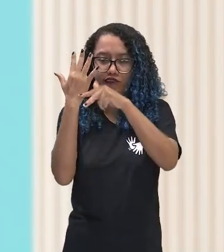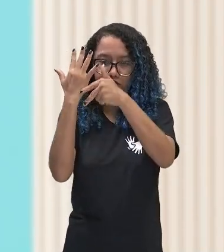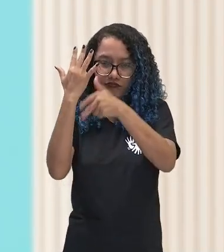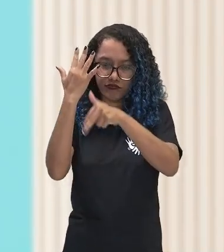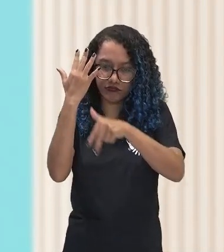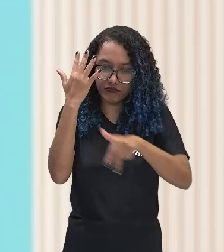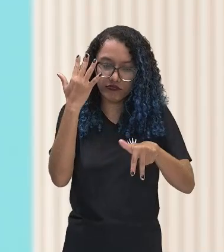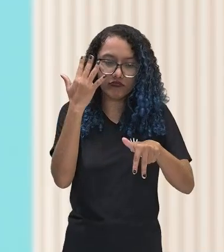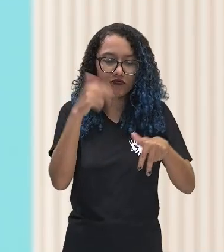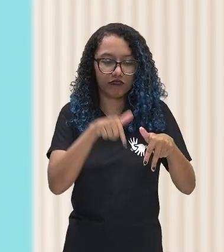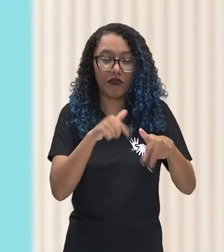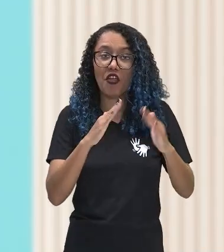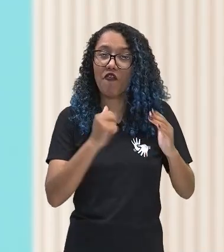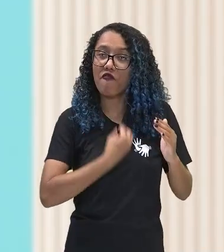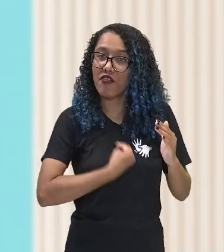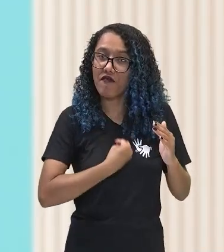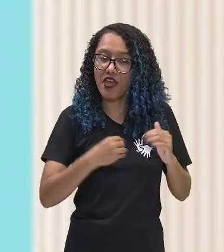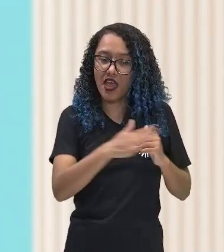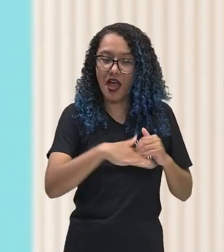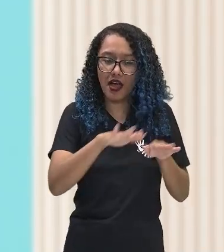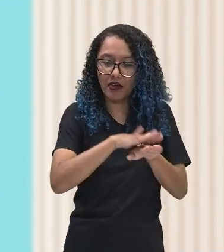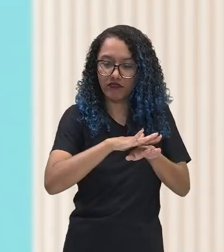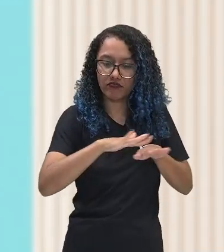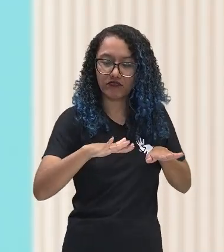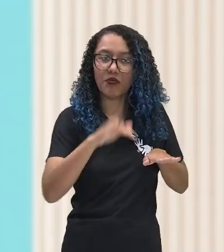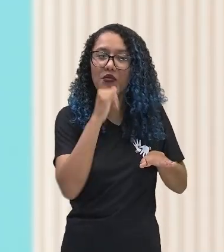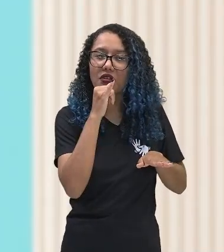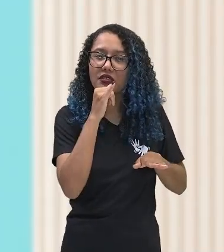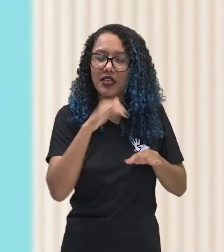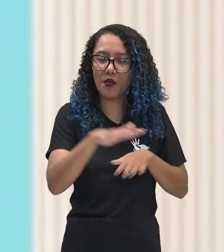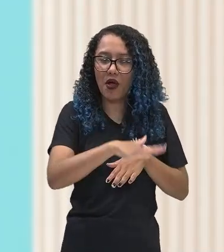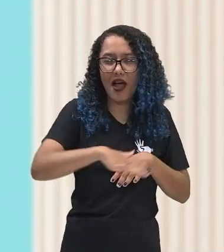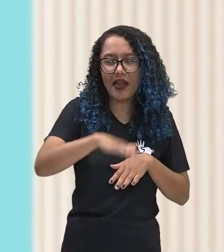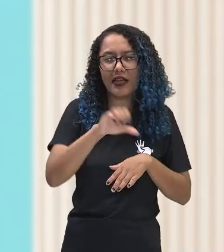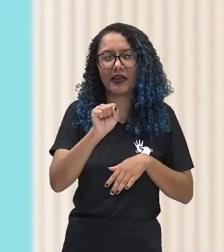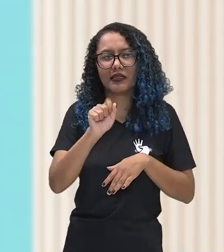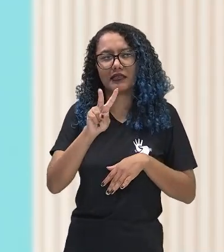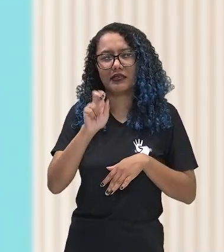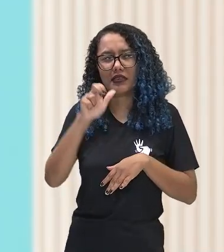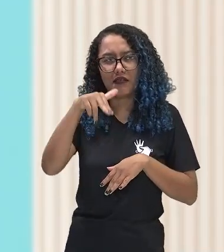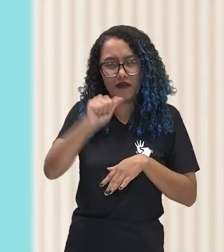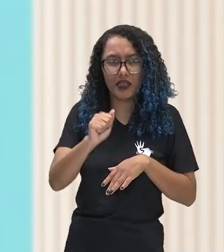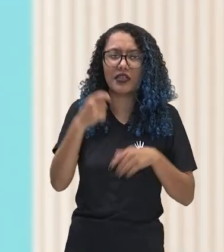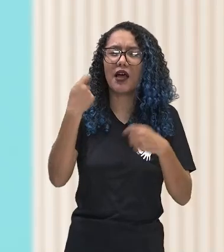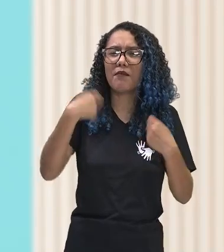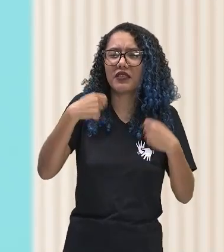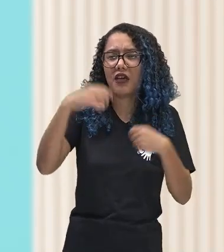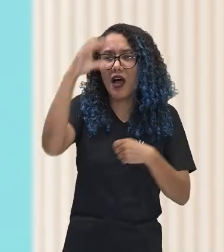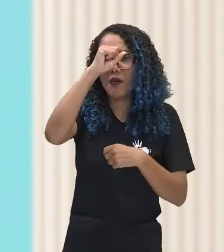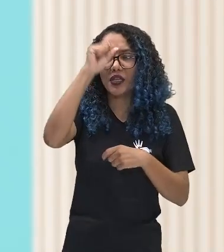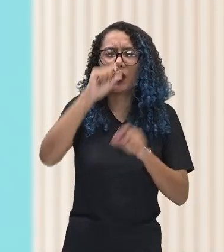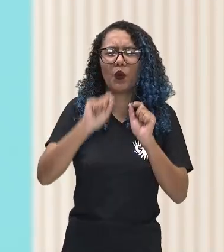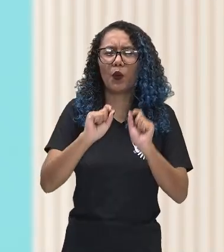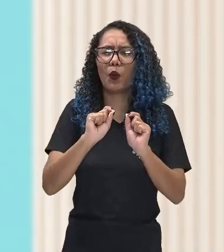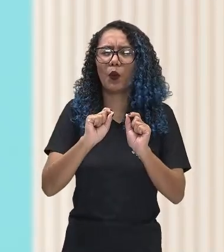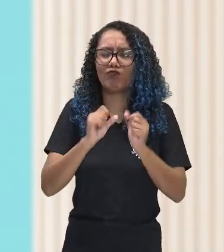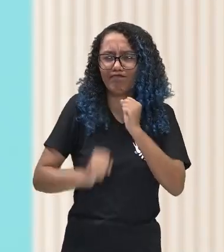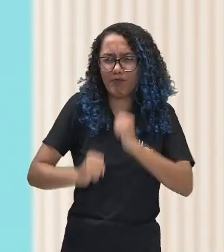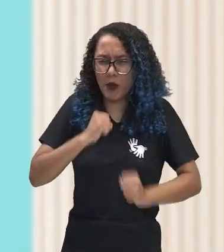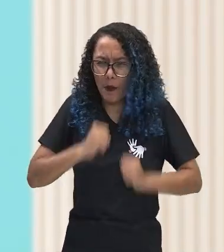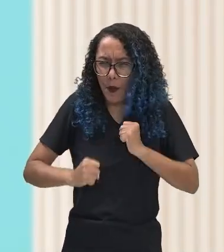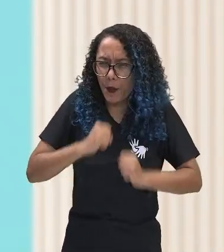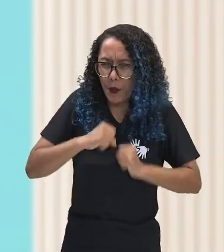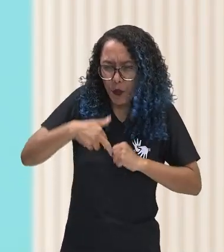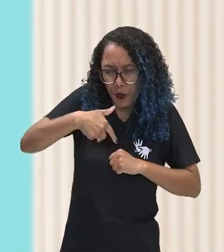mais desértico né e com uma Savana eles precisaram então aprender a correr mais e